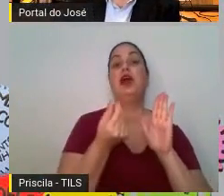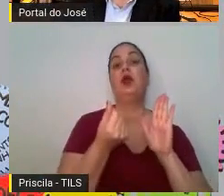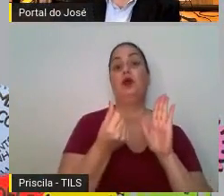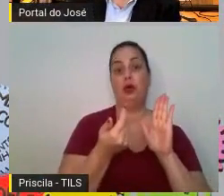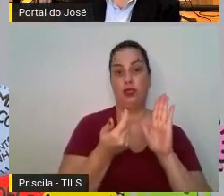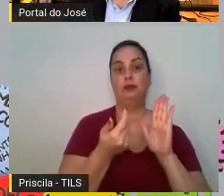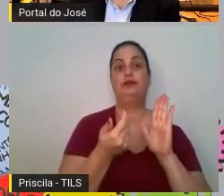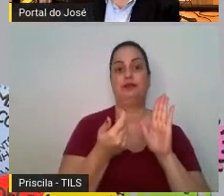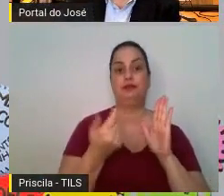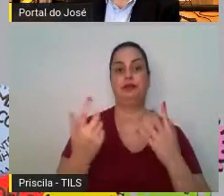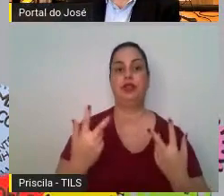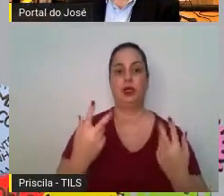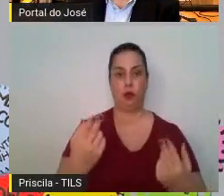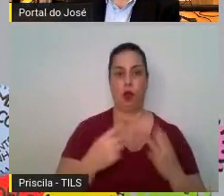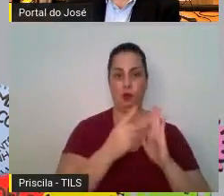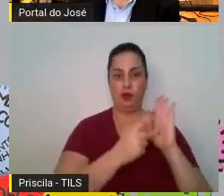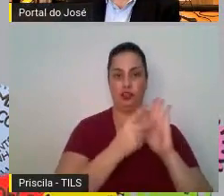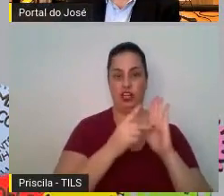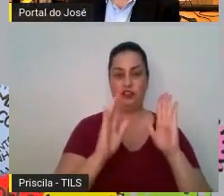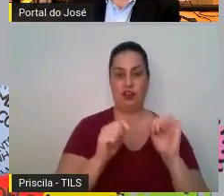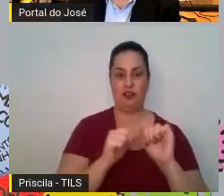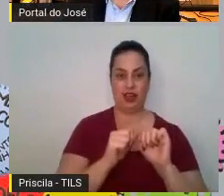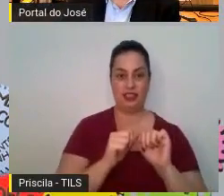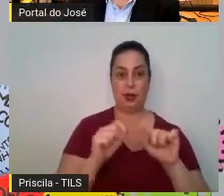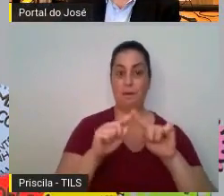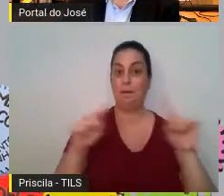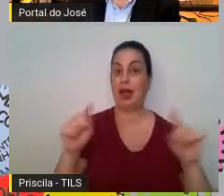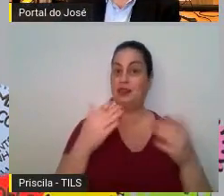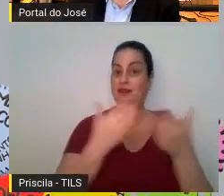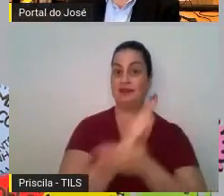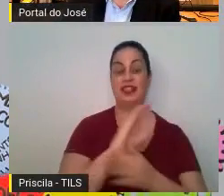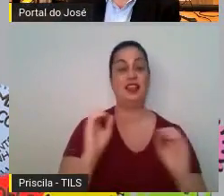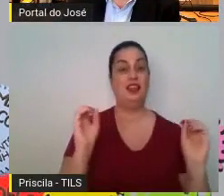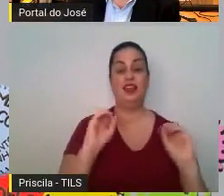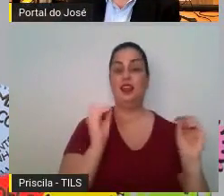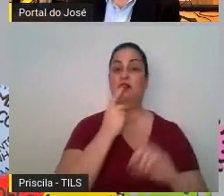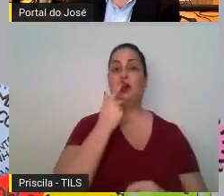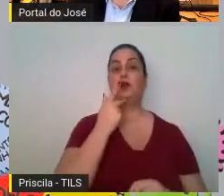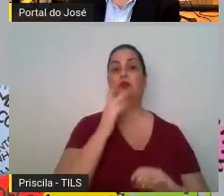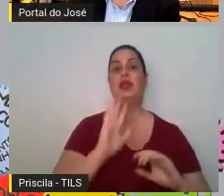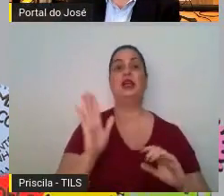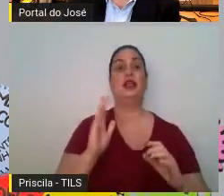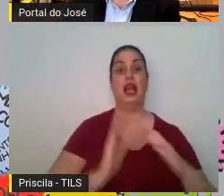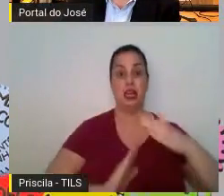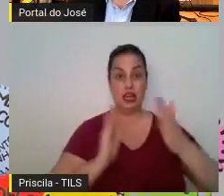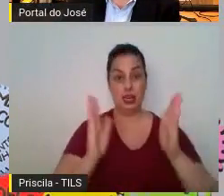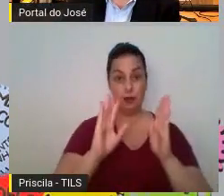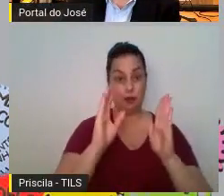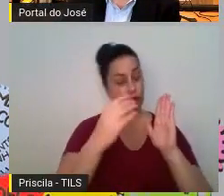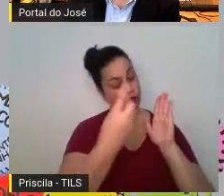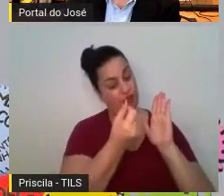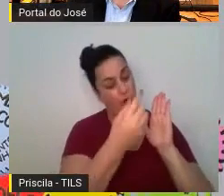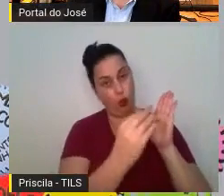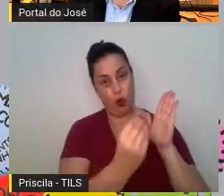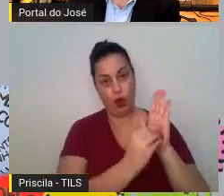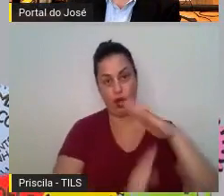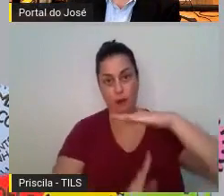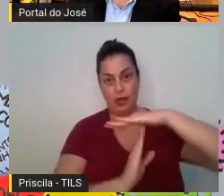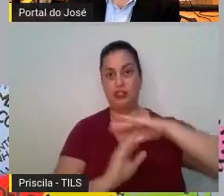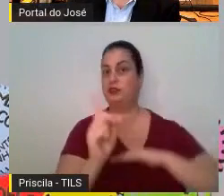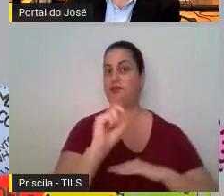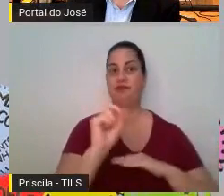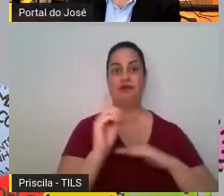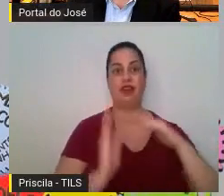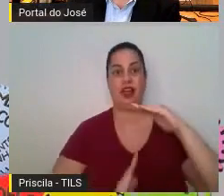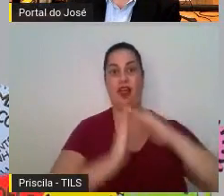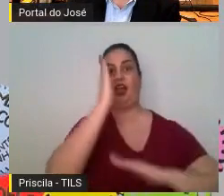projeto faz. Só que ele foi aprovado e ninguém questionou isso. Ele passou sem limite. E mais, a dívida gerada